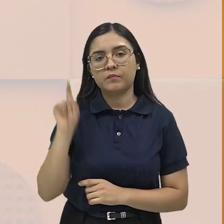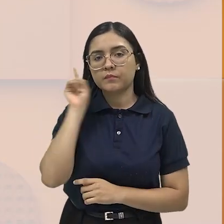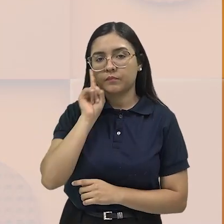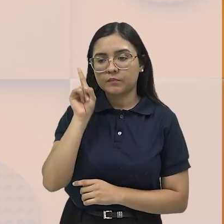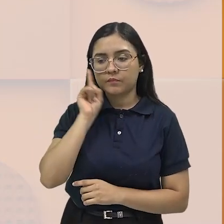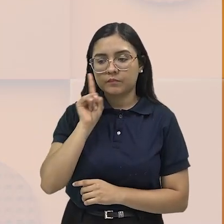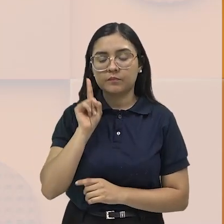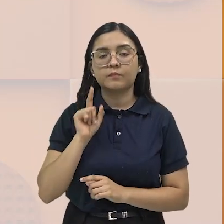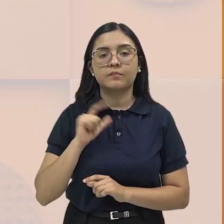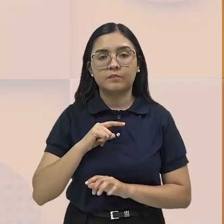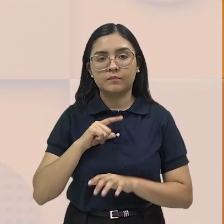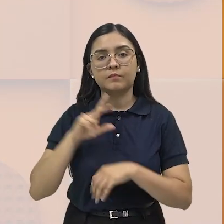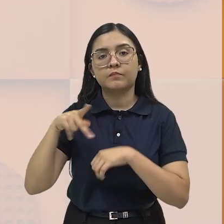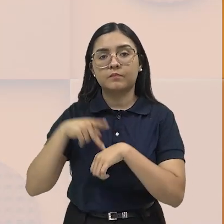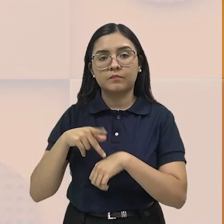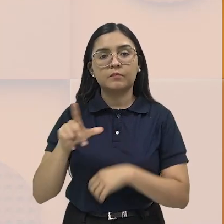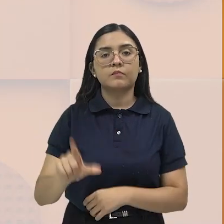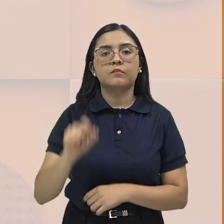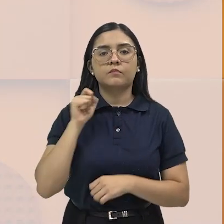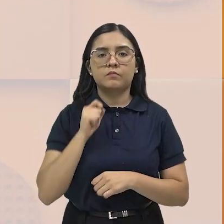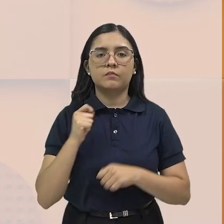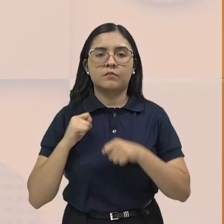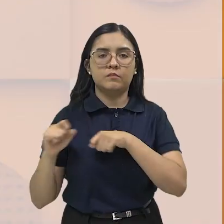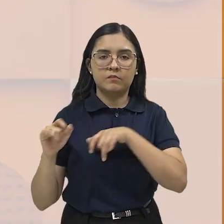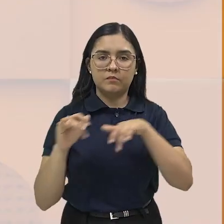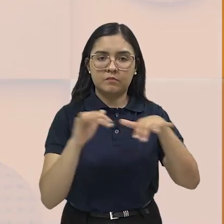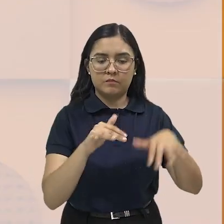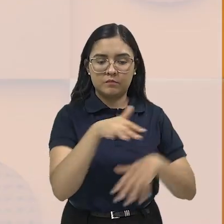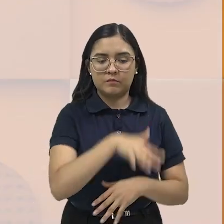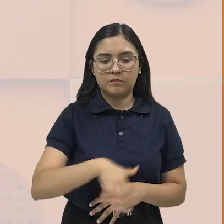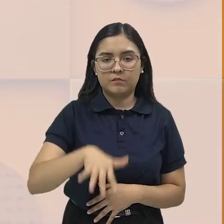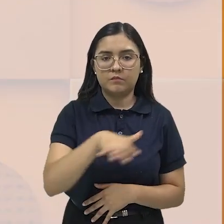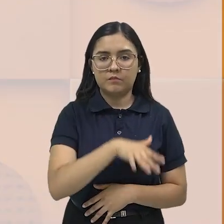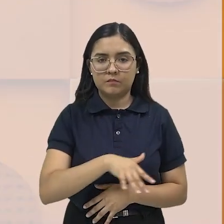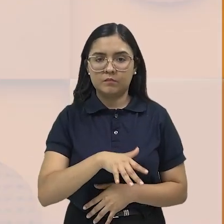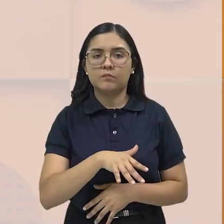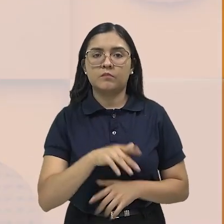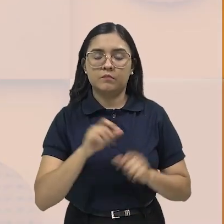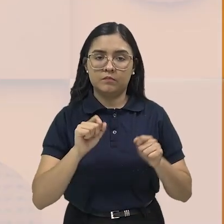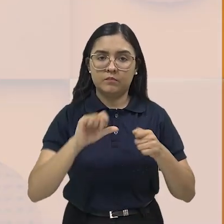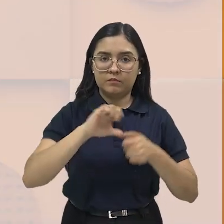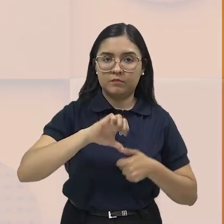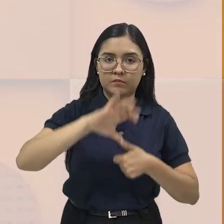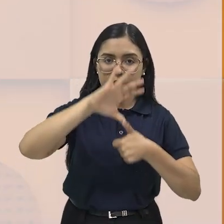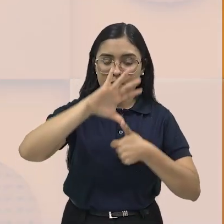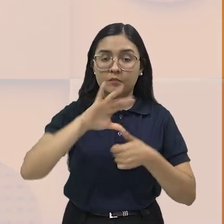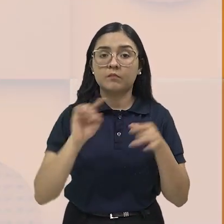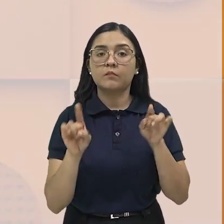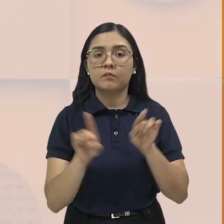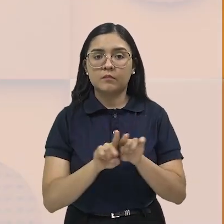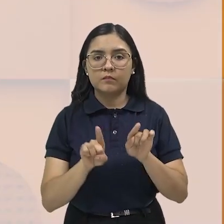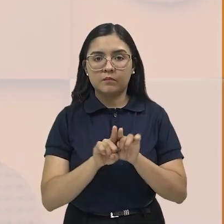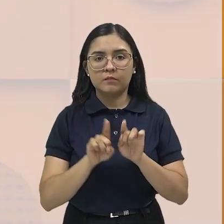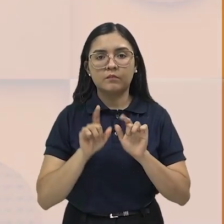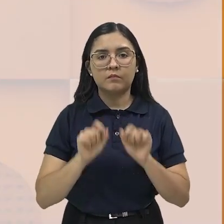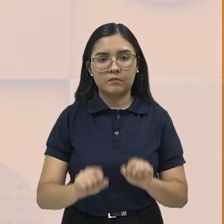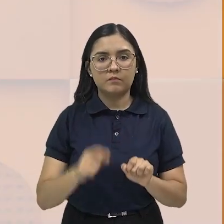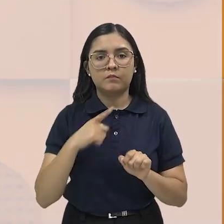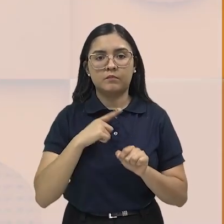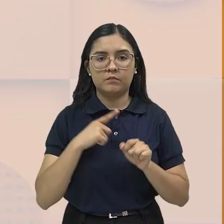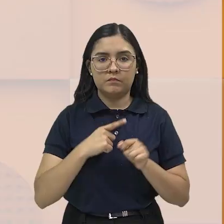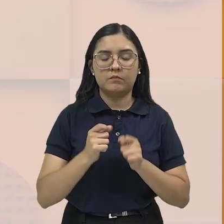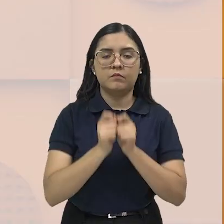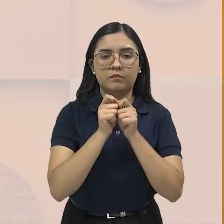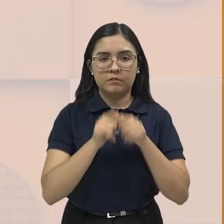estão destinados a ocupar grande parte do território da América do Norte e também espalhar o